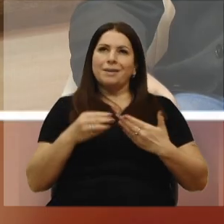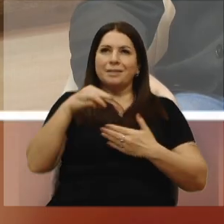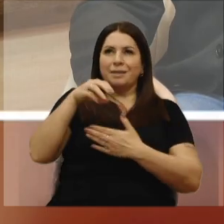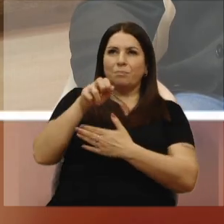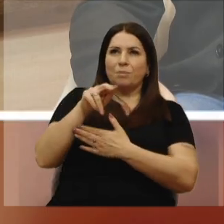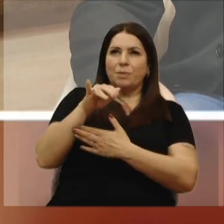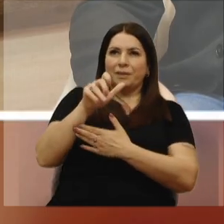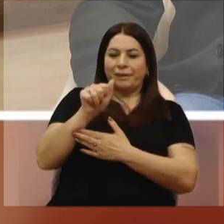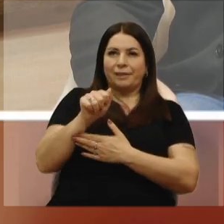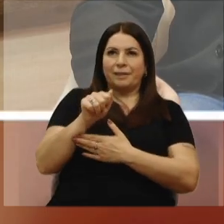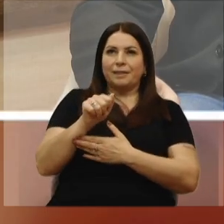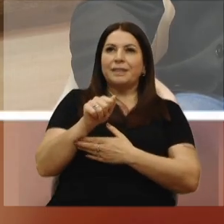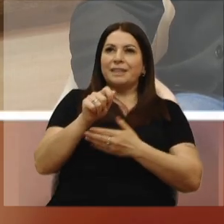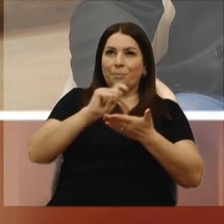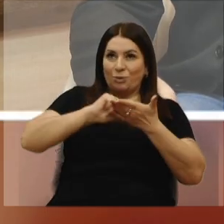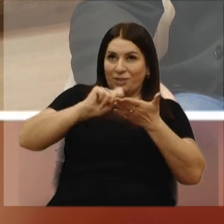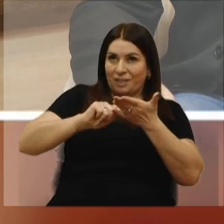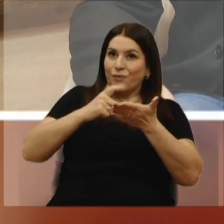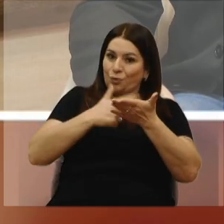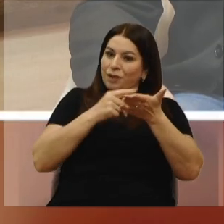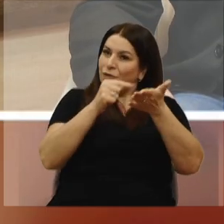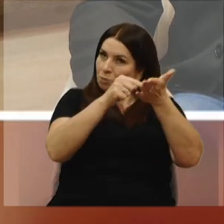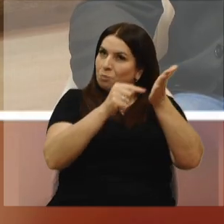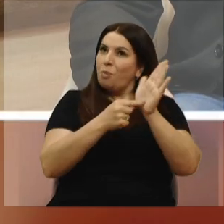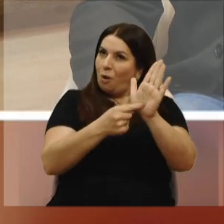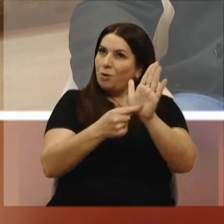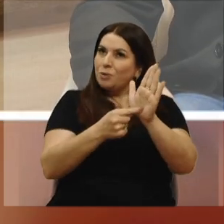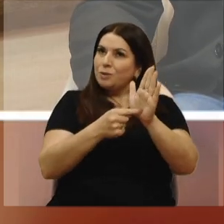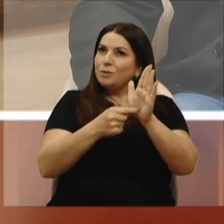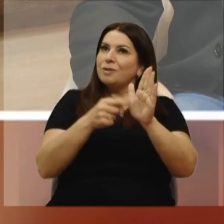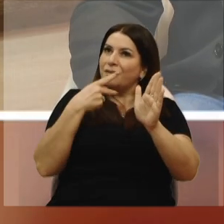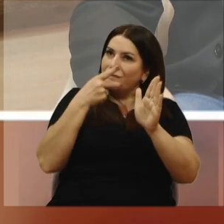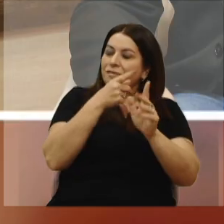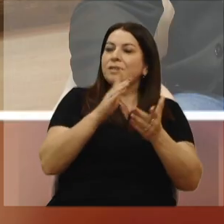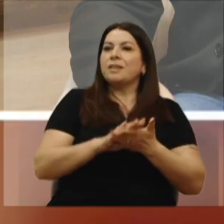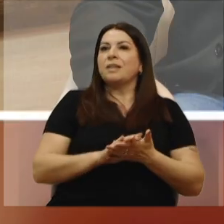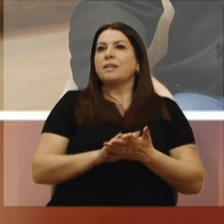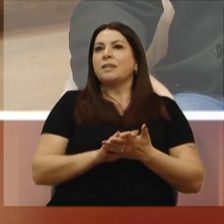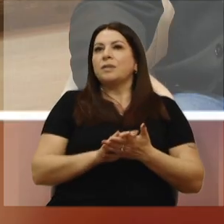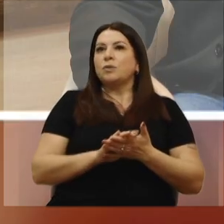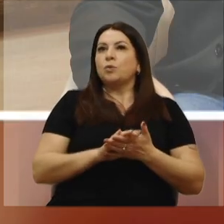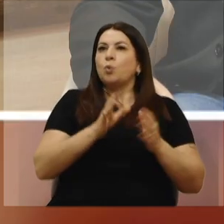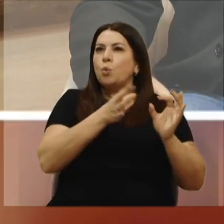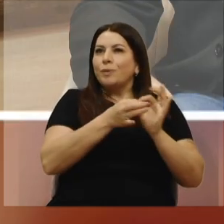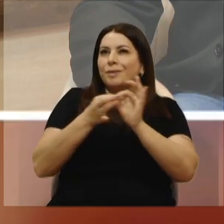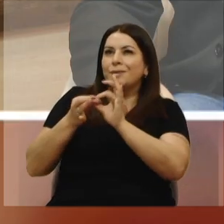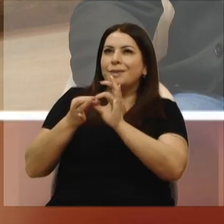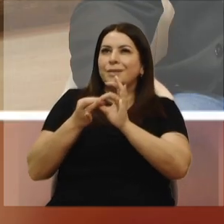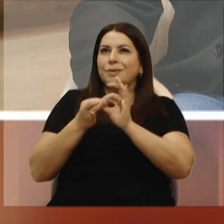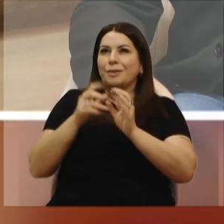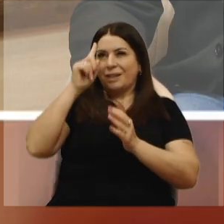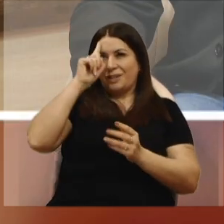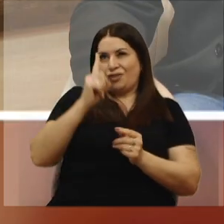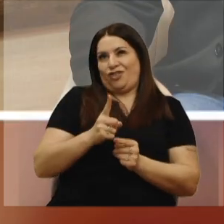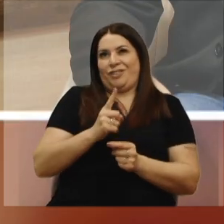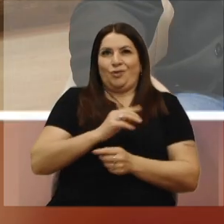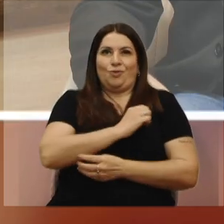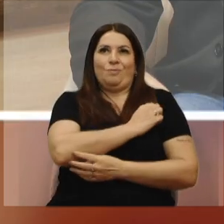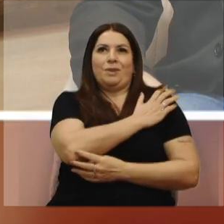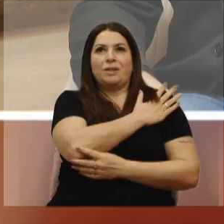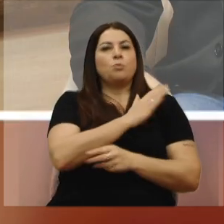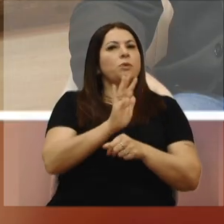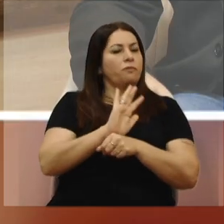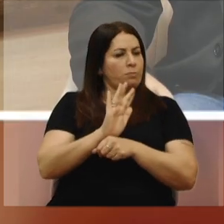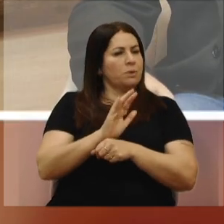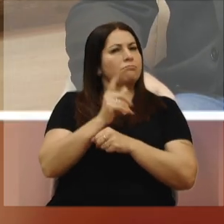aí da Mariana, né? Um dos capítulos do livro que aborda isso, e também esse discurso, né? No contexto da ditadura militar,